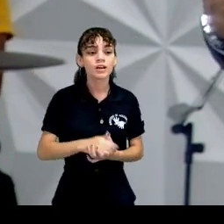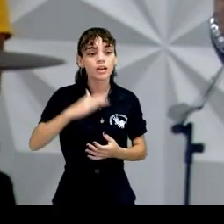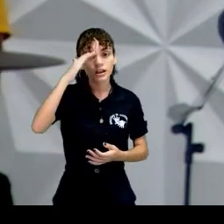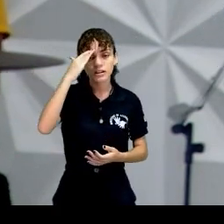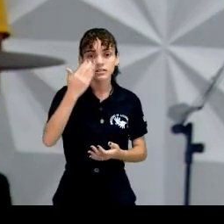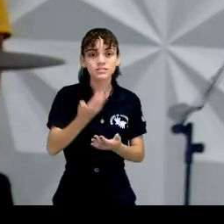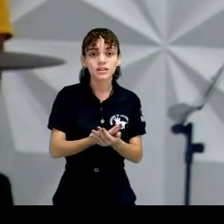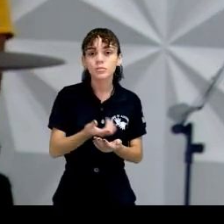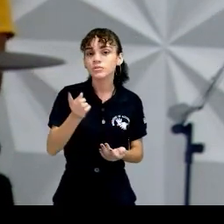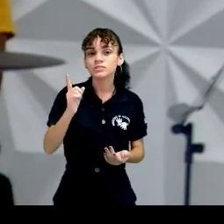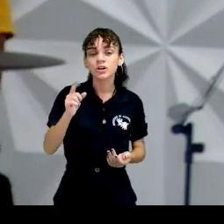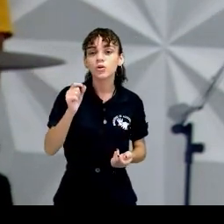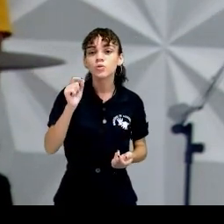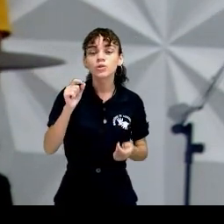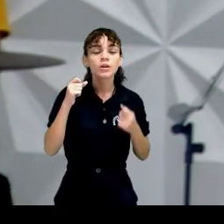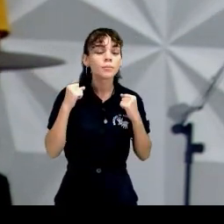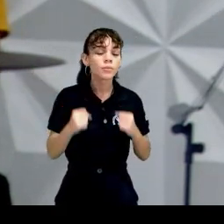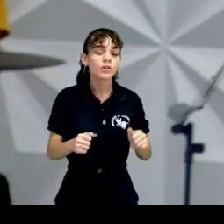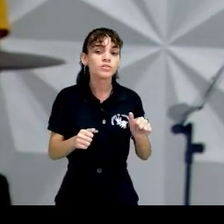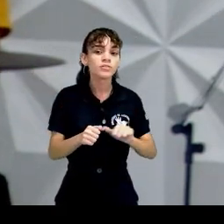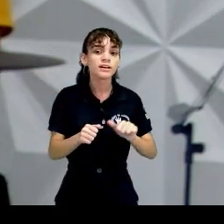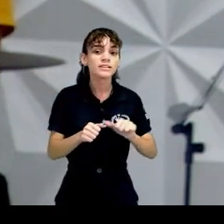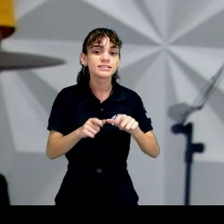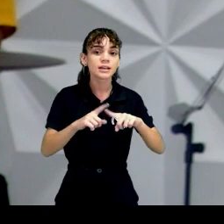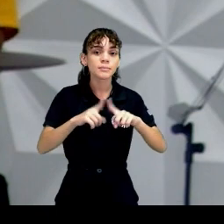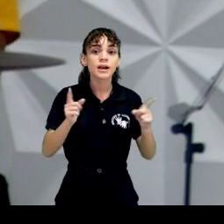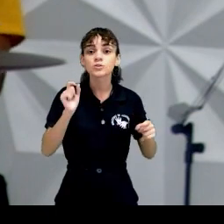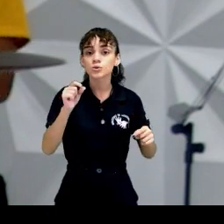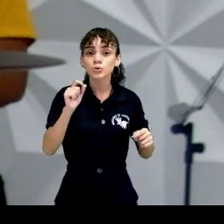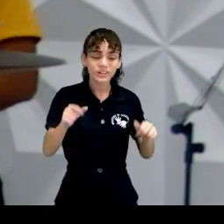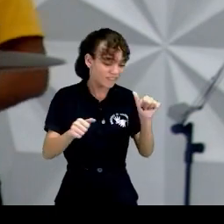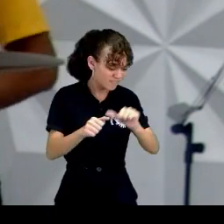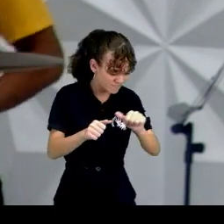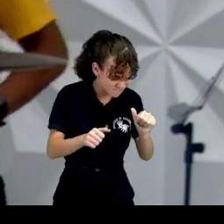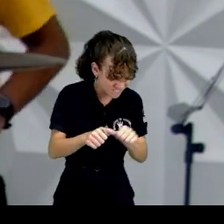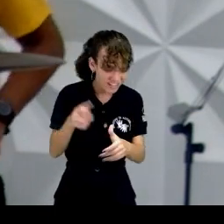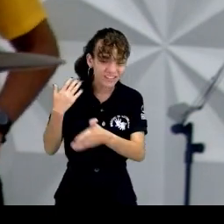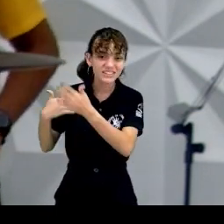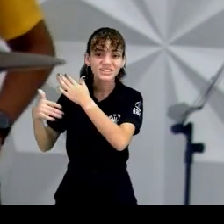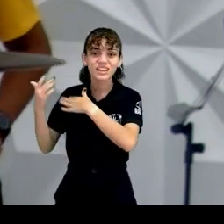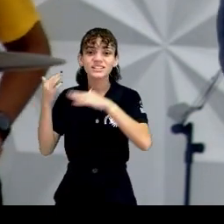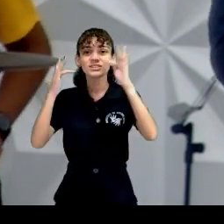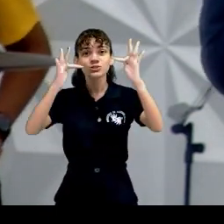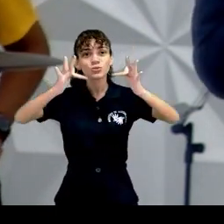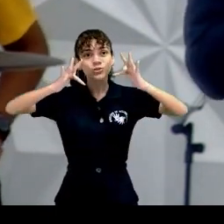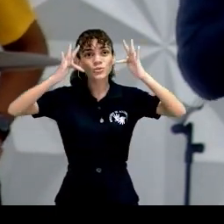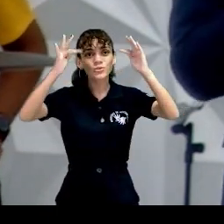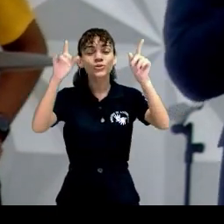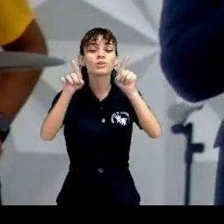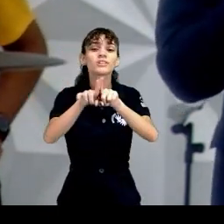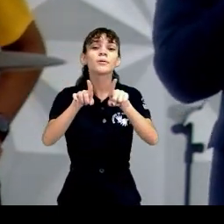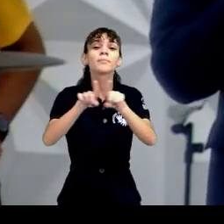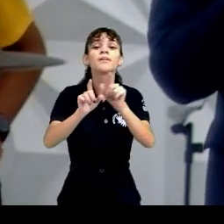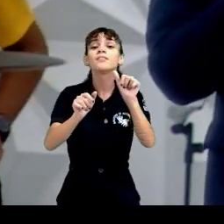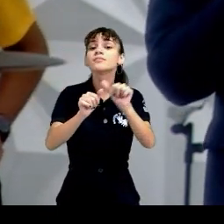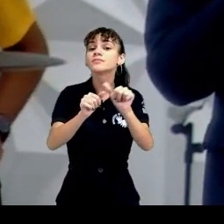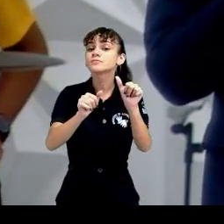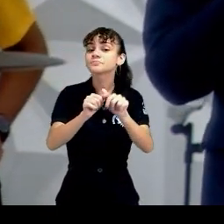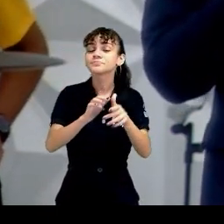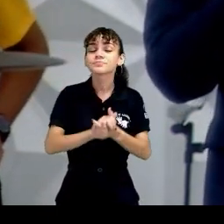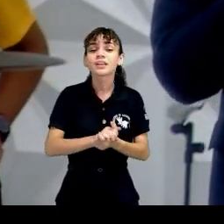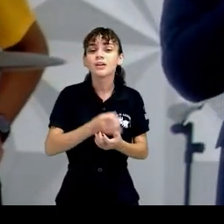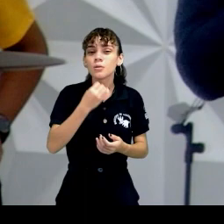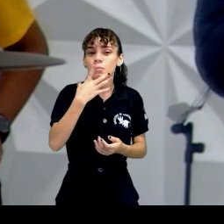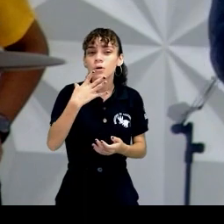fez, por aquilo que Ele realizou em nossas vidas. E é tão bom confiar nesse Deus. Lembro da experiência da